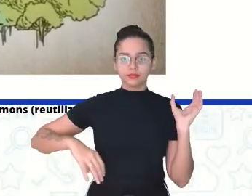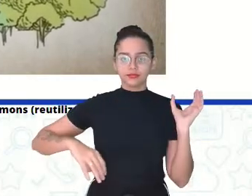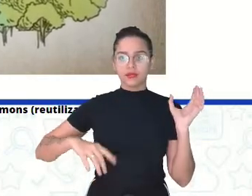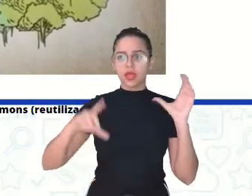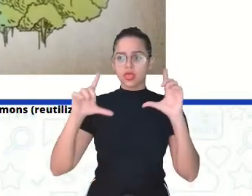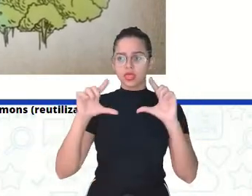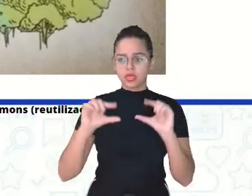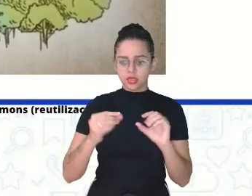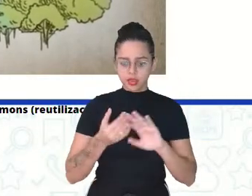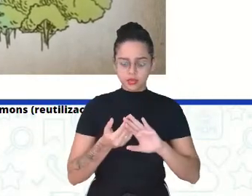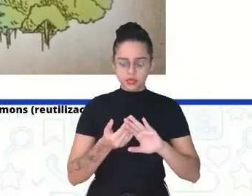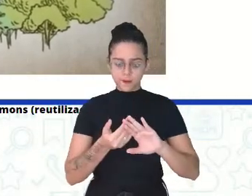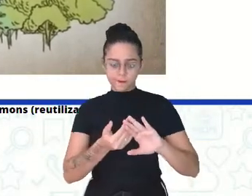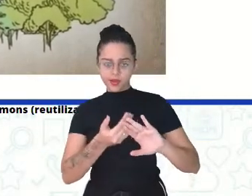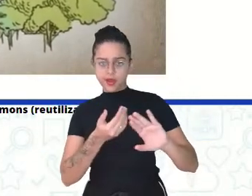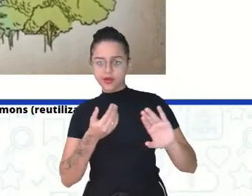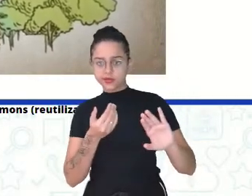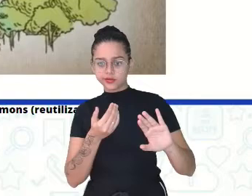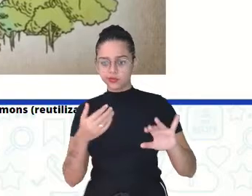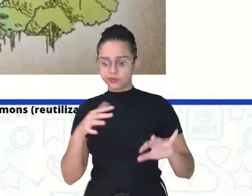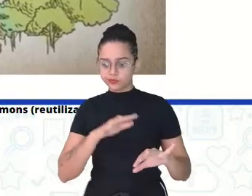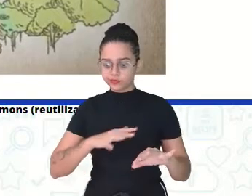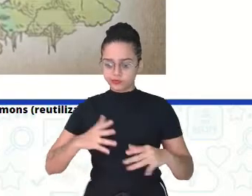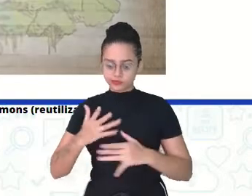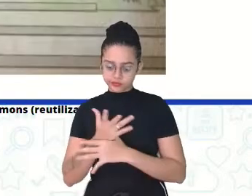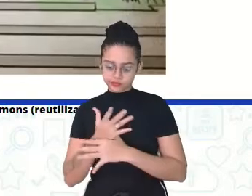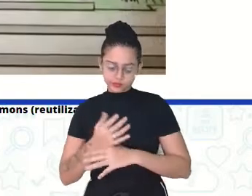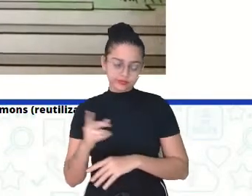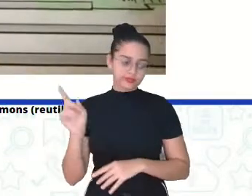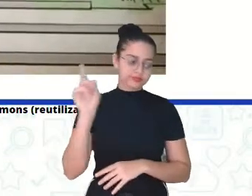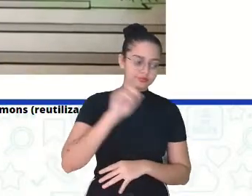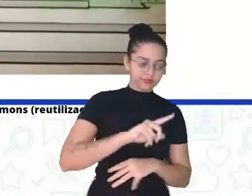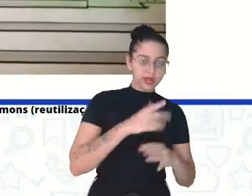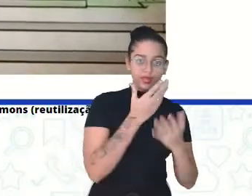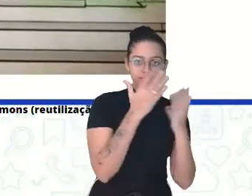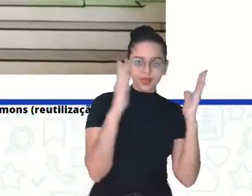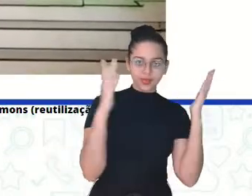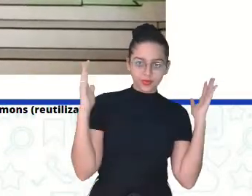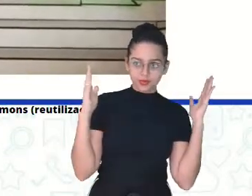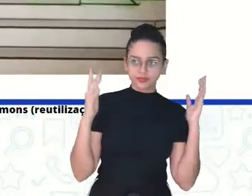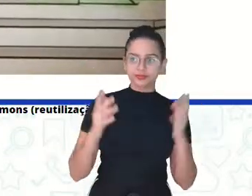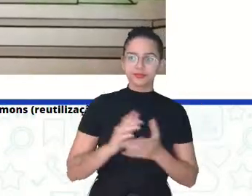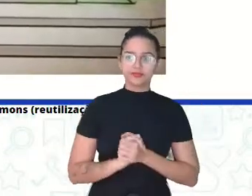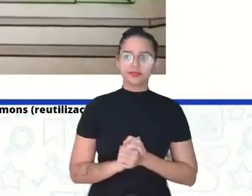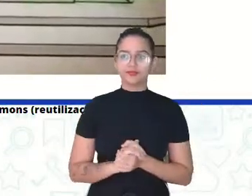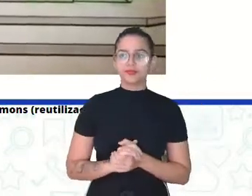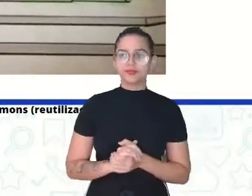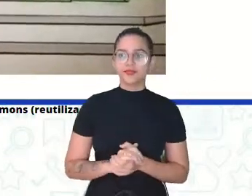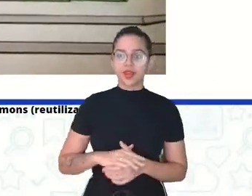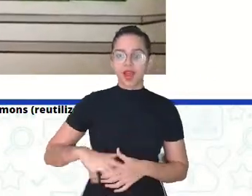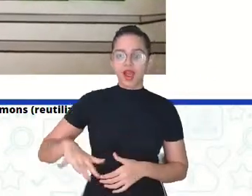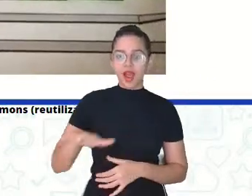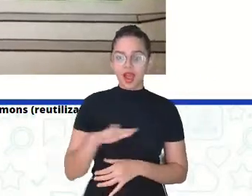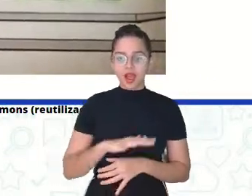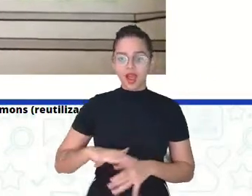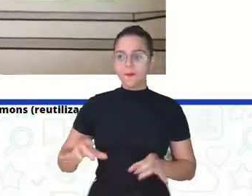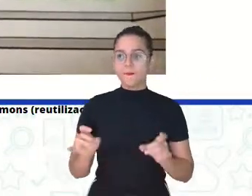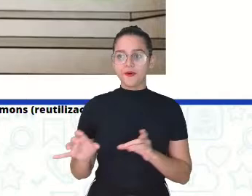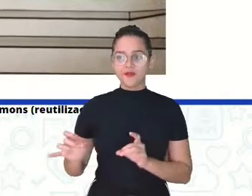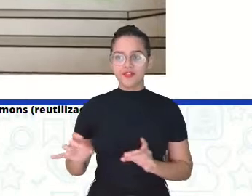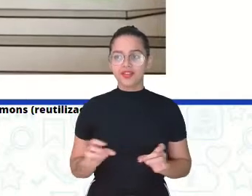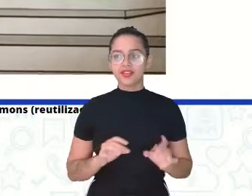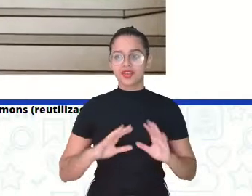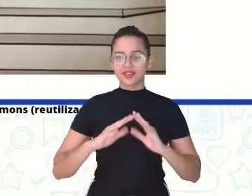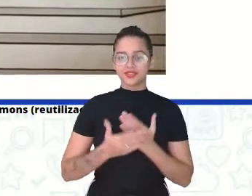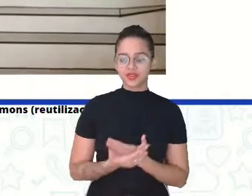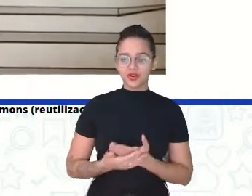diminuindo a separação entre o espaço urbano e a natureza. O projeto contempla áreas para comércio local,